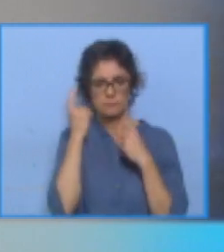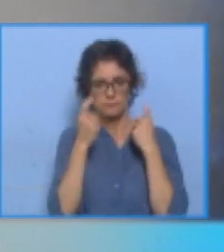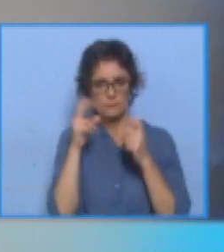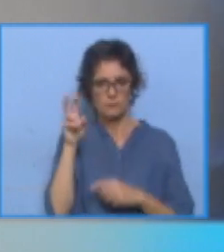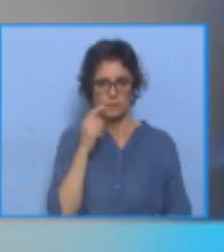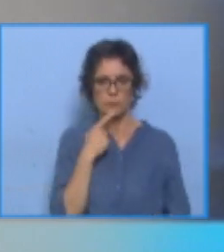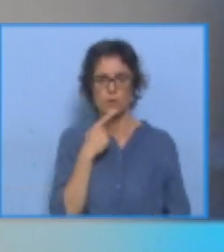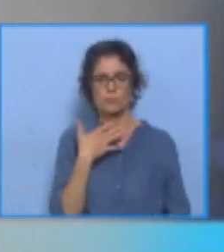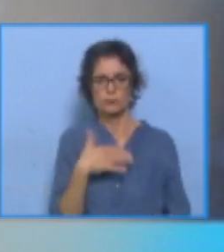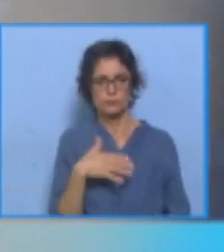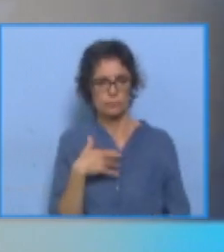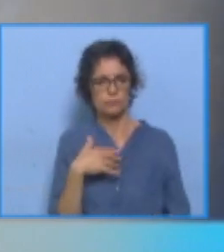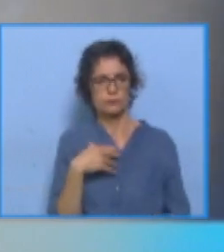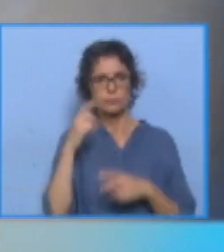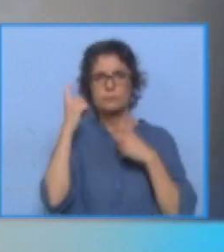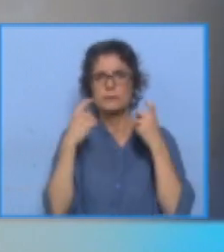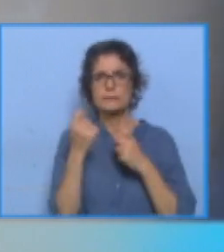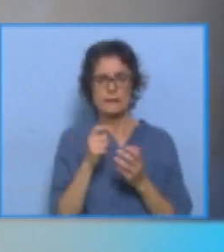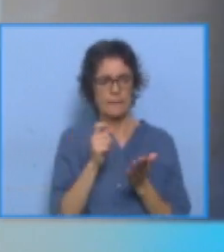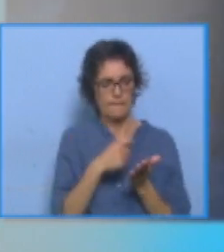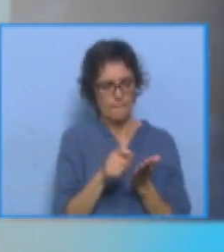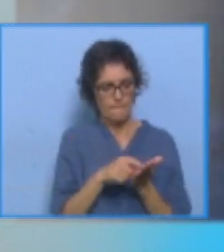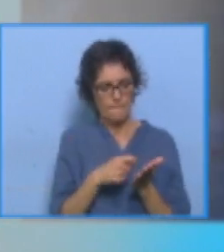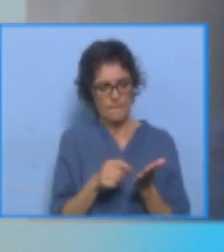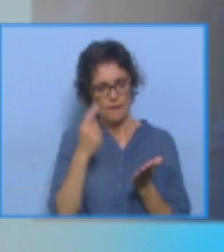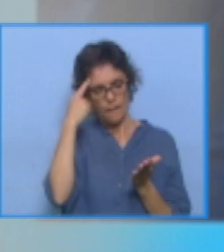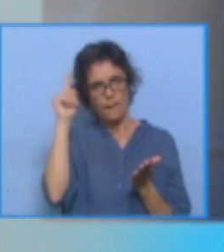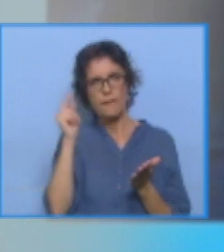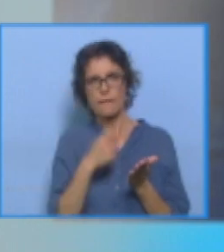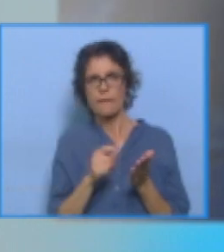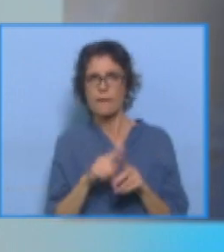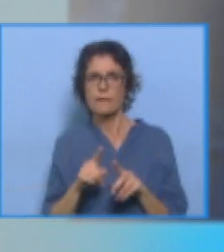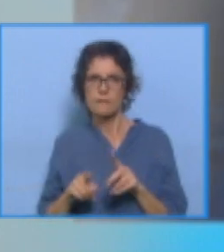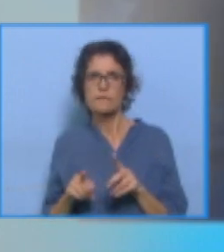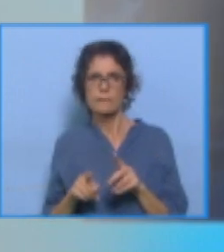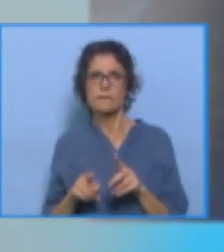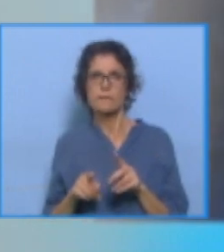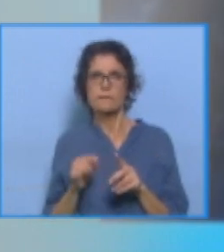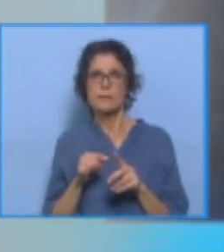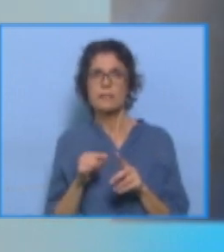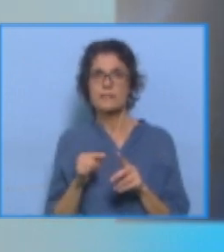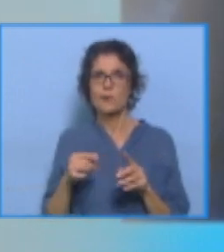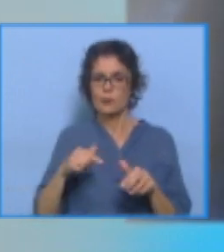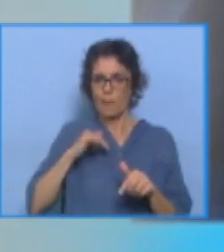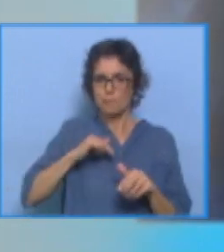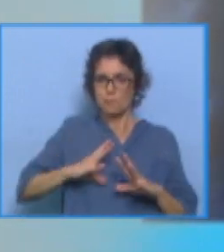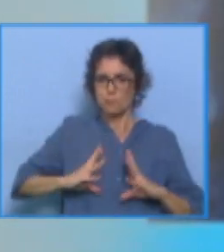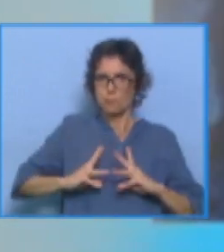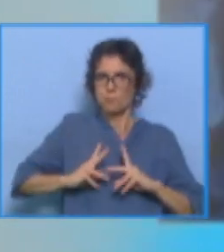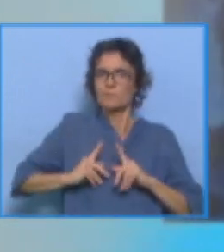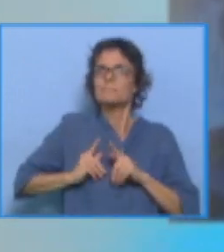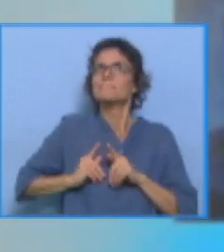para anotarmos uma outra ideia que nos ficou. Portanto, estimulamos mesmo essa